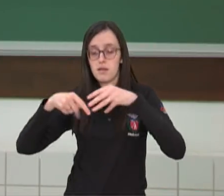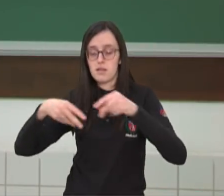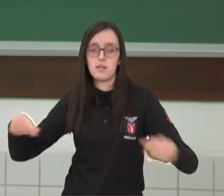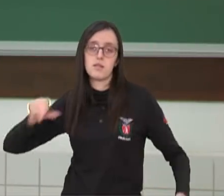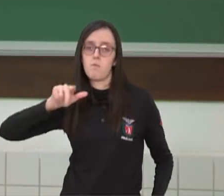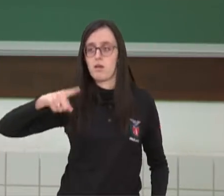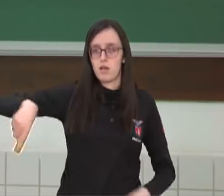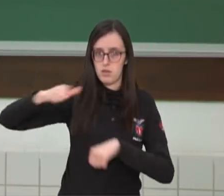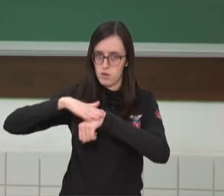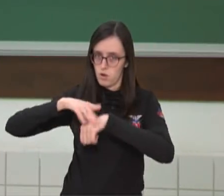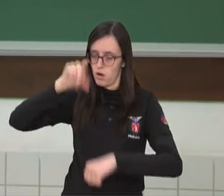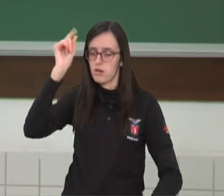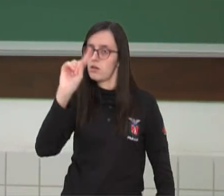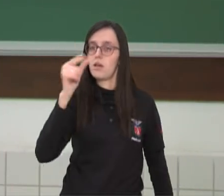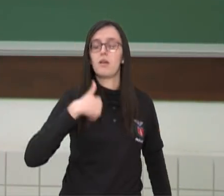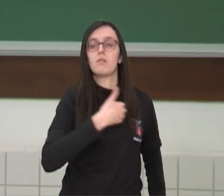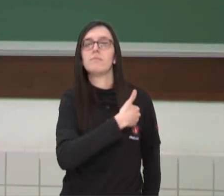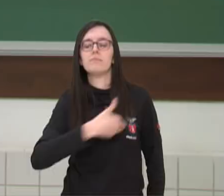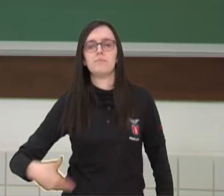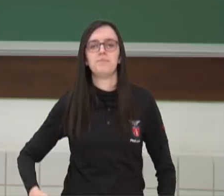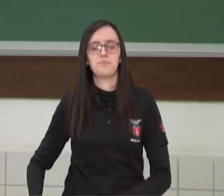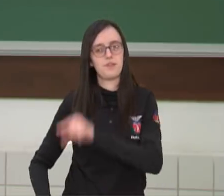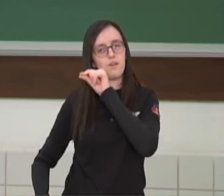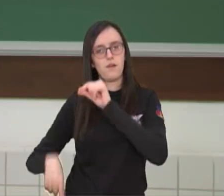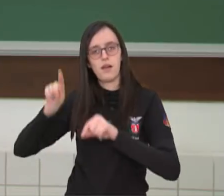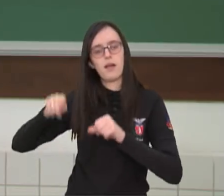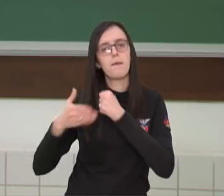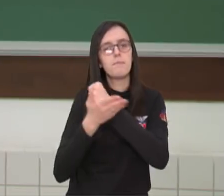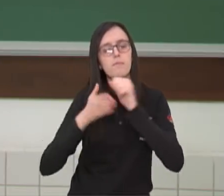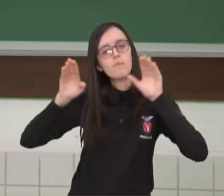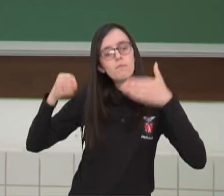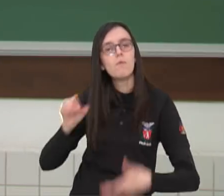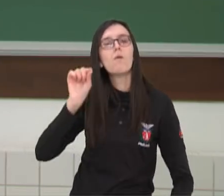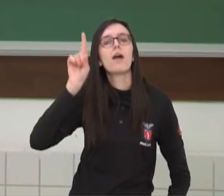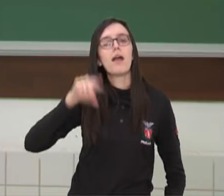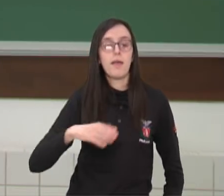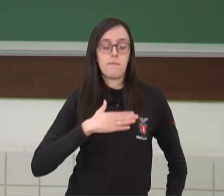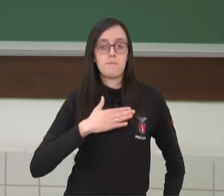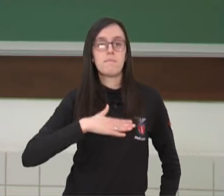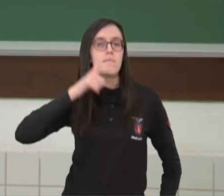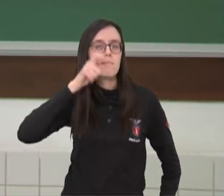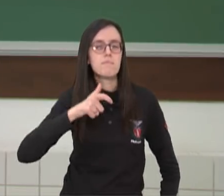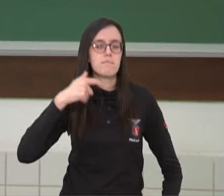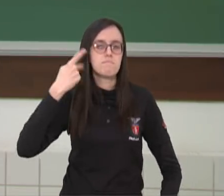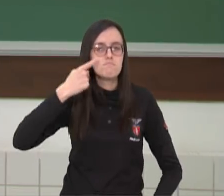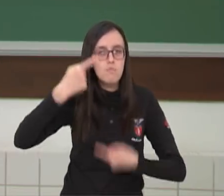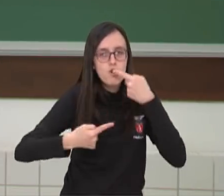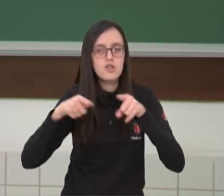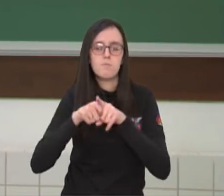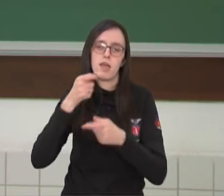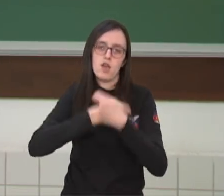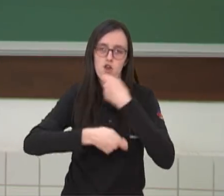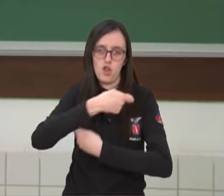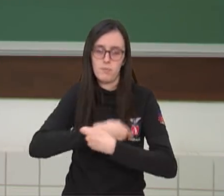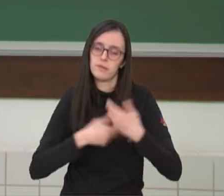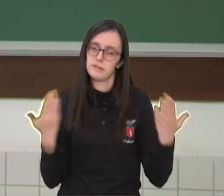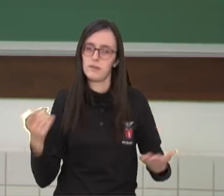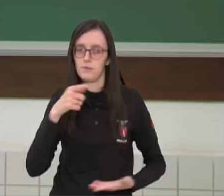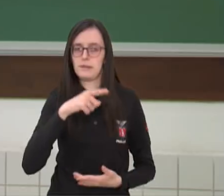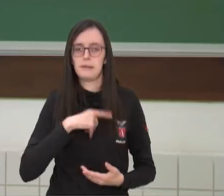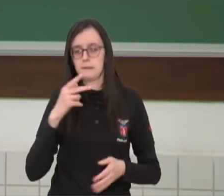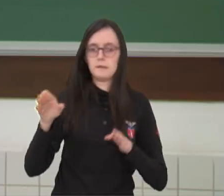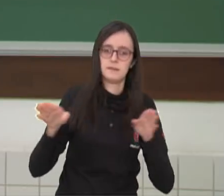não são os indígenas que escolhem, é o governo que escolhe baseado nos seus interesses políticos e econômicos. Então você